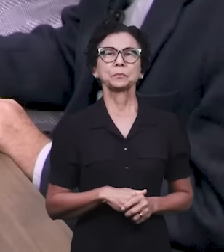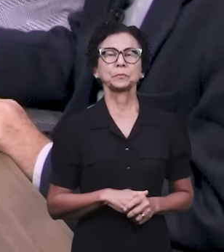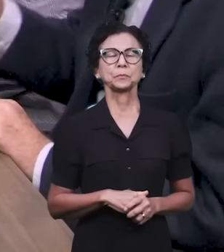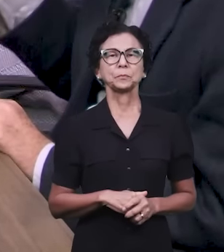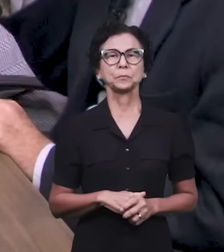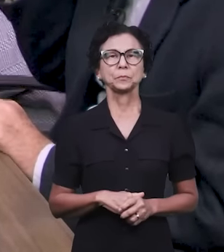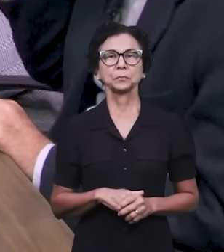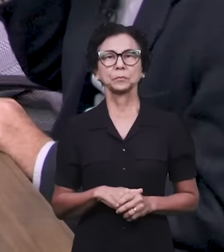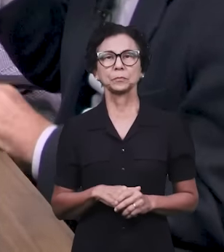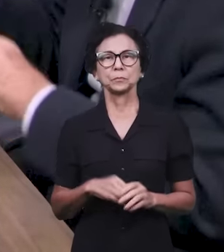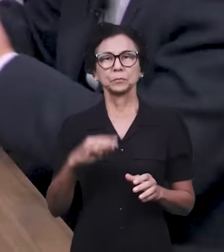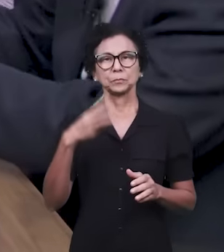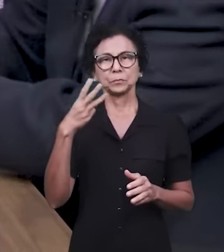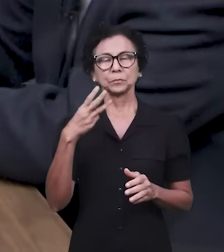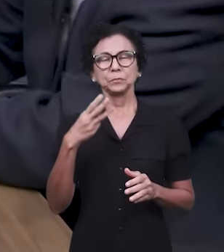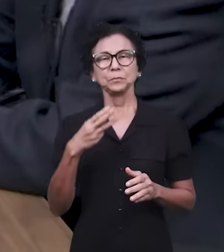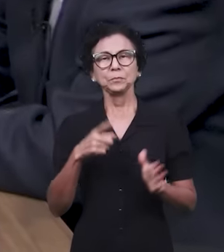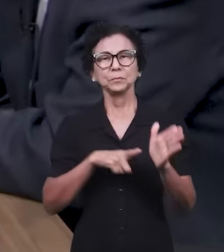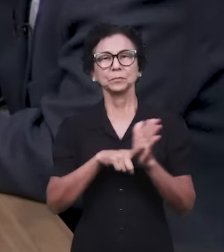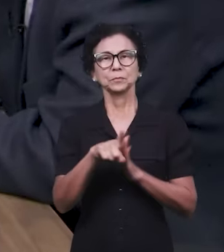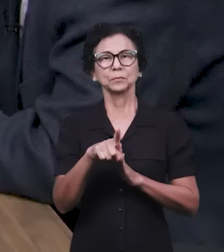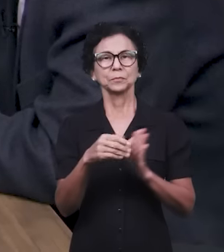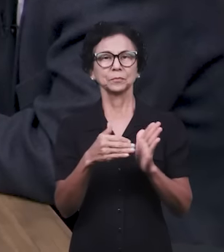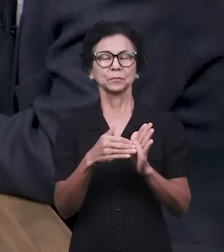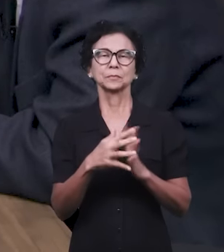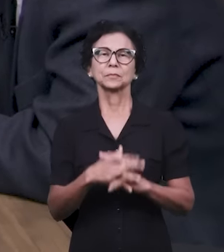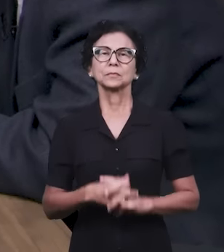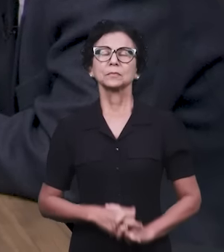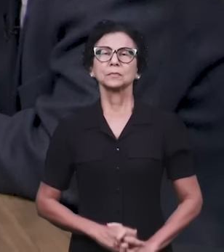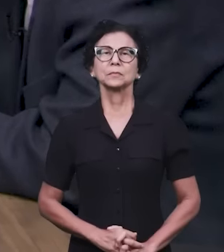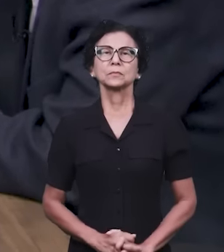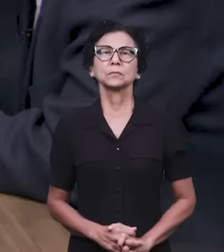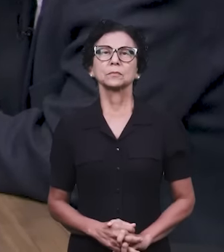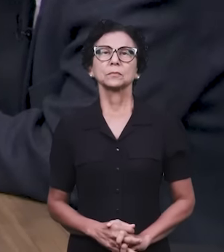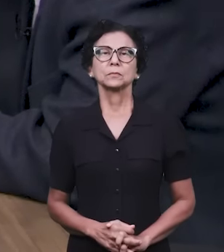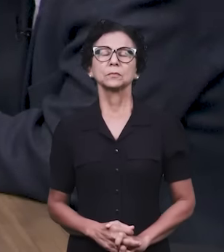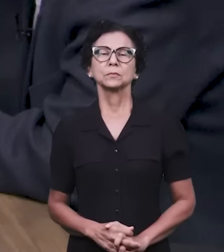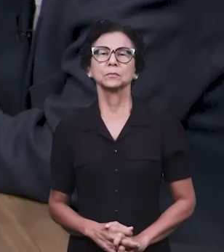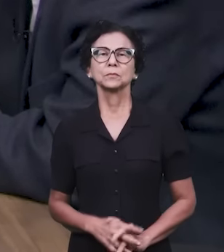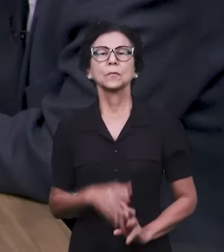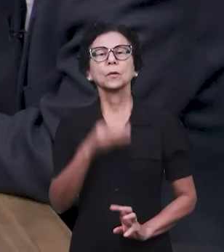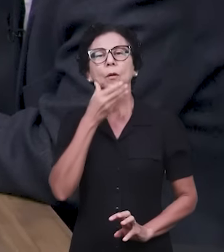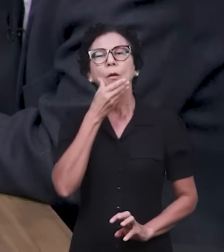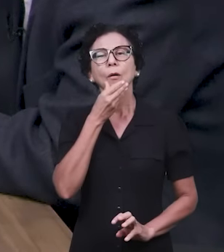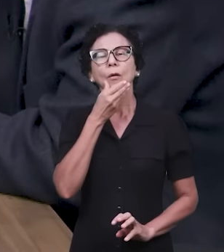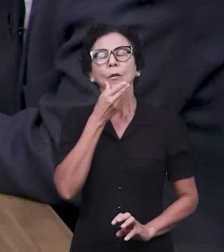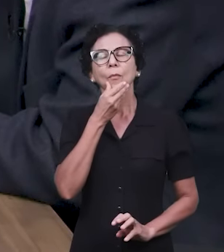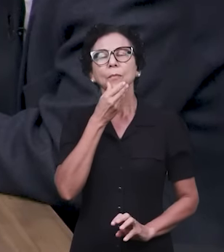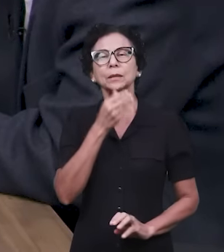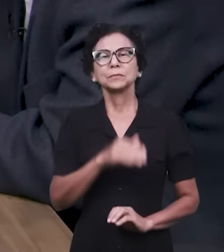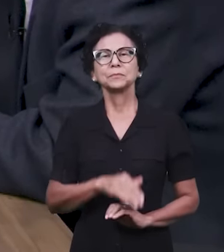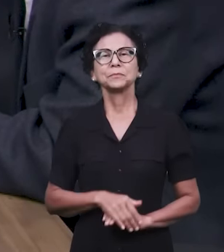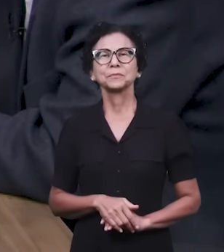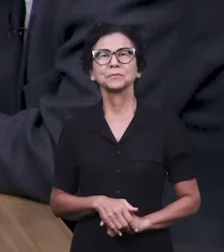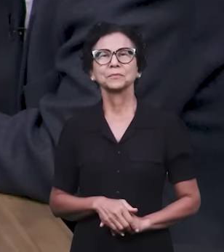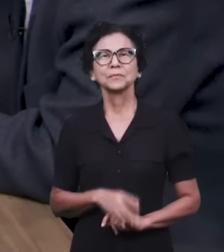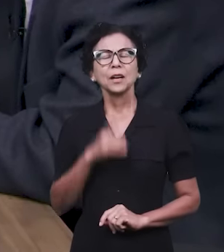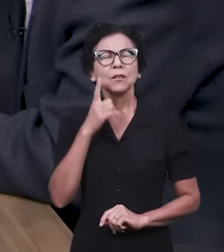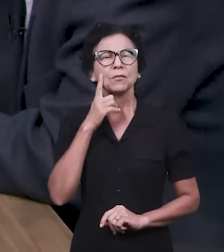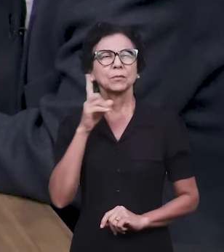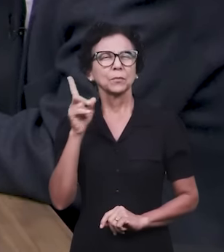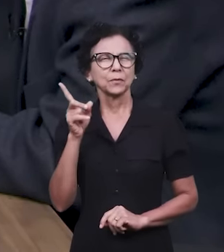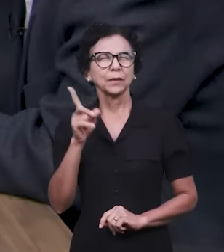nossa terceira e última pergunta para essa edição do programa, que foi feita pelo Ezequiel de Souza. Vamos ouvir o que o